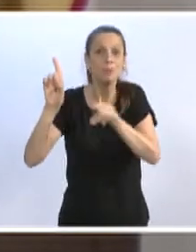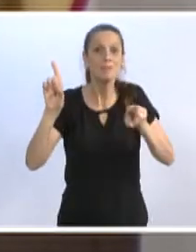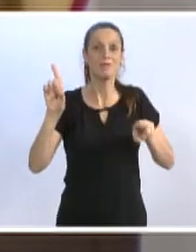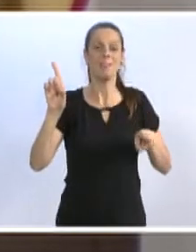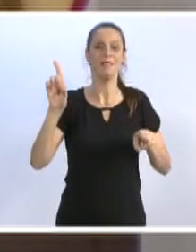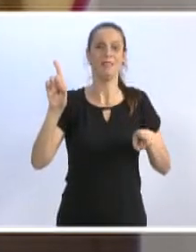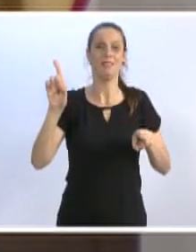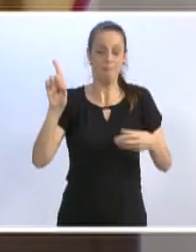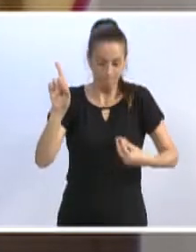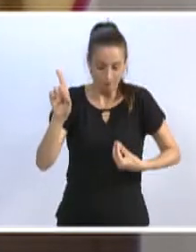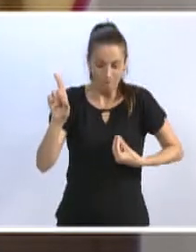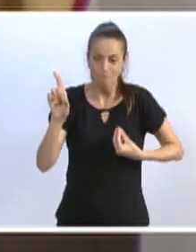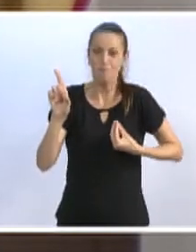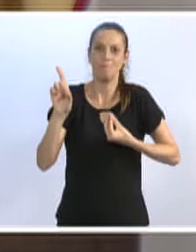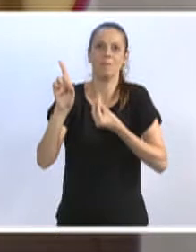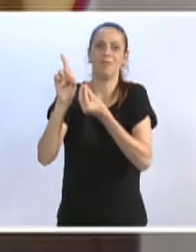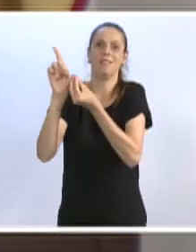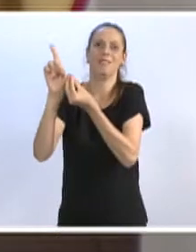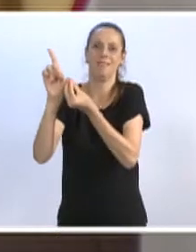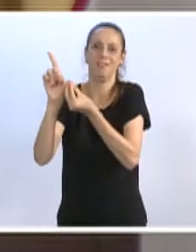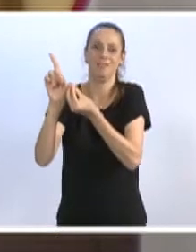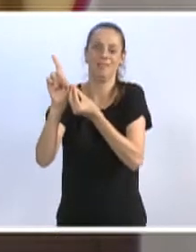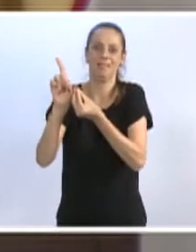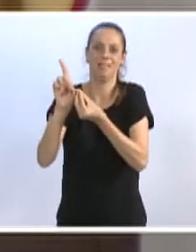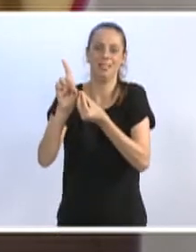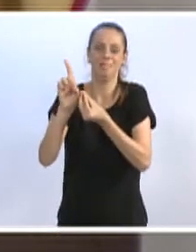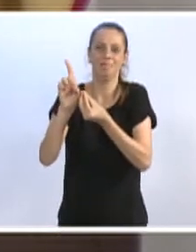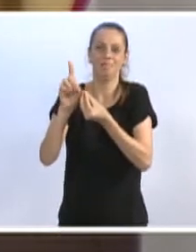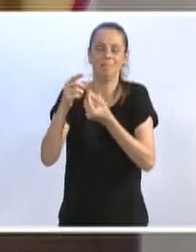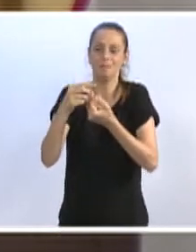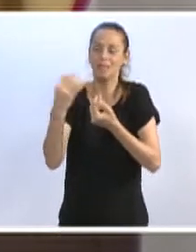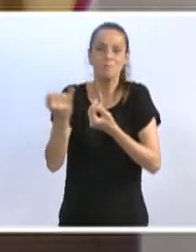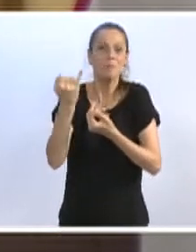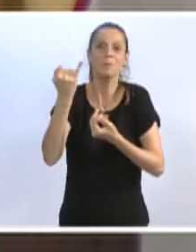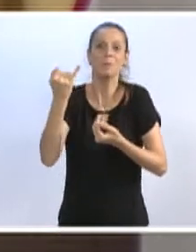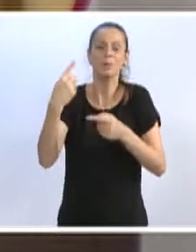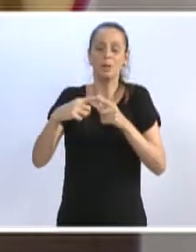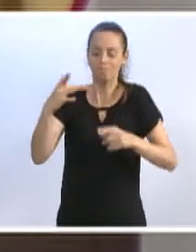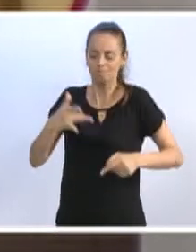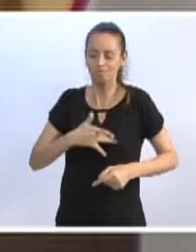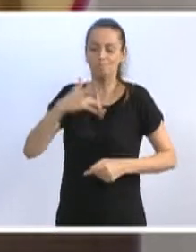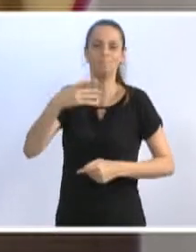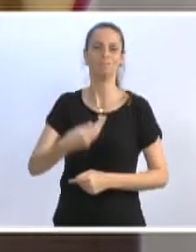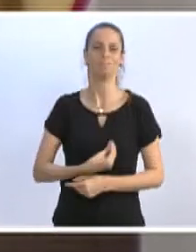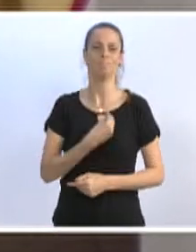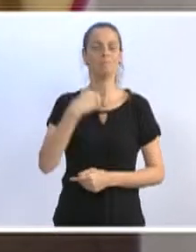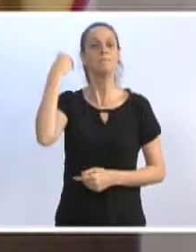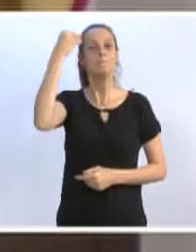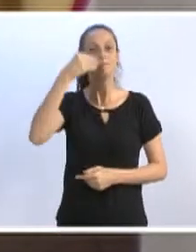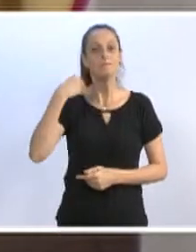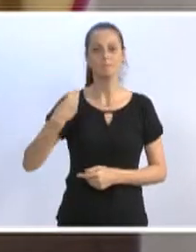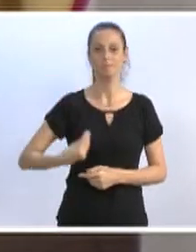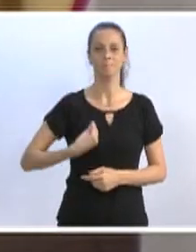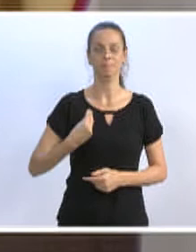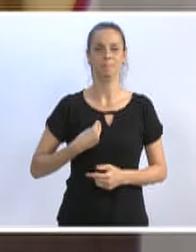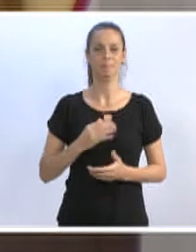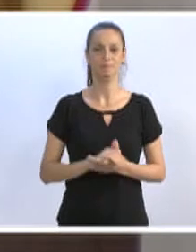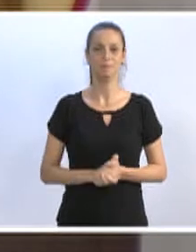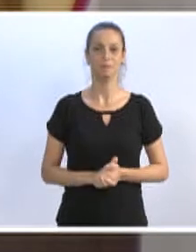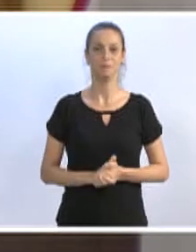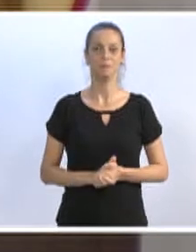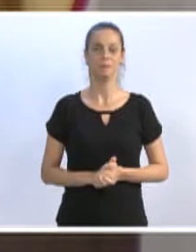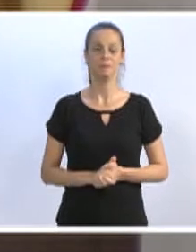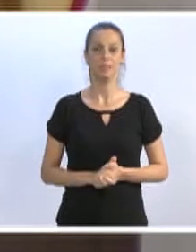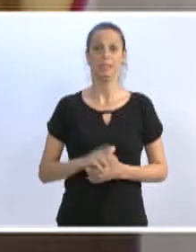minha existência. É algo que me toca na experiência da vida. E não